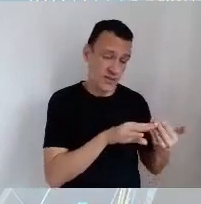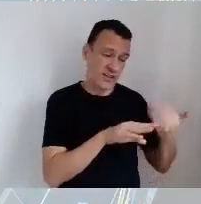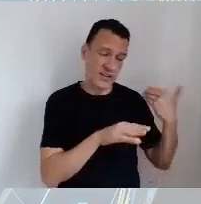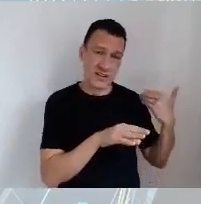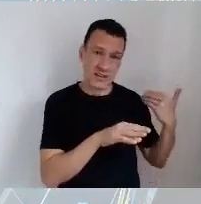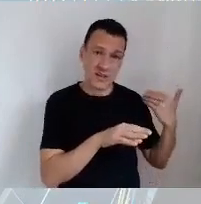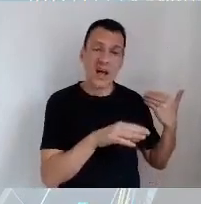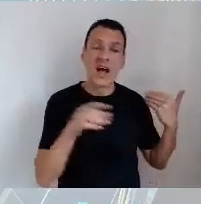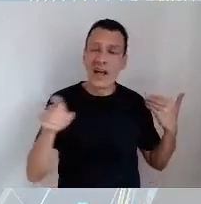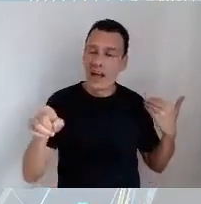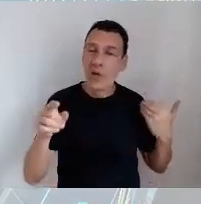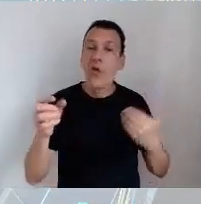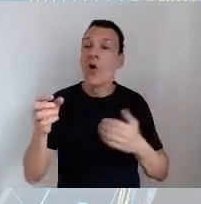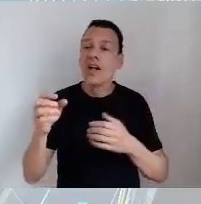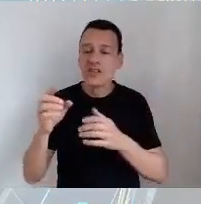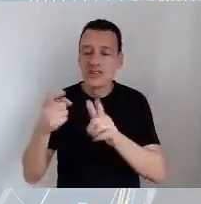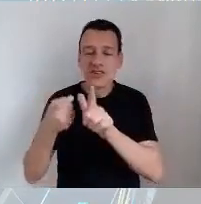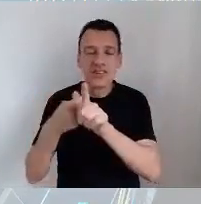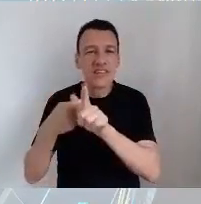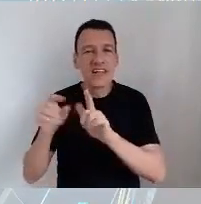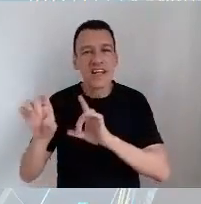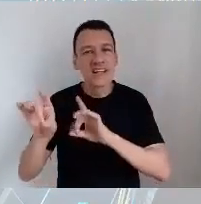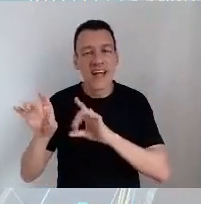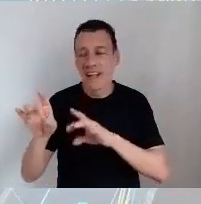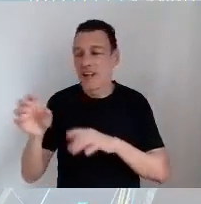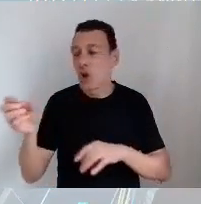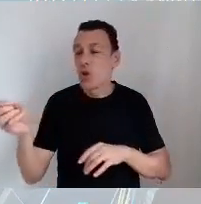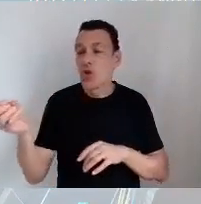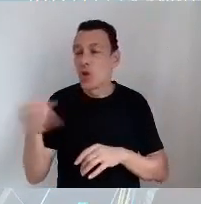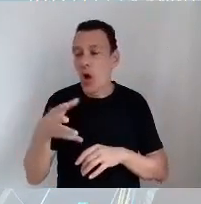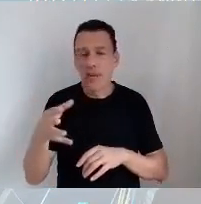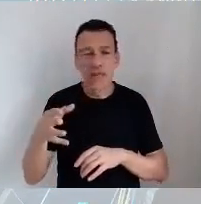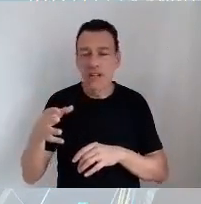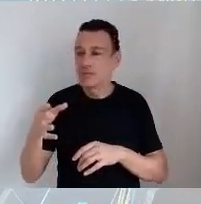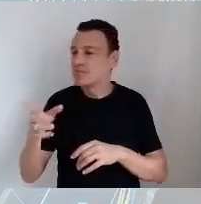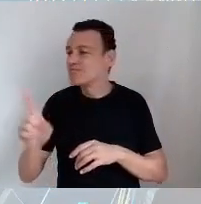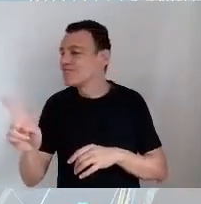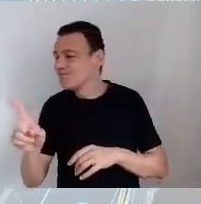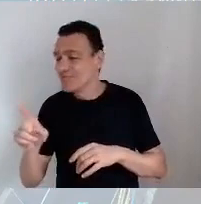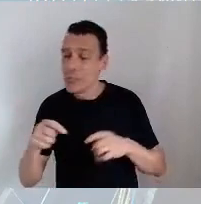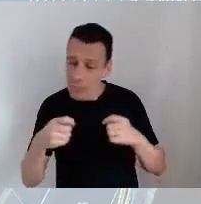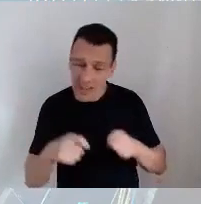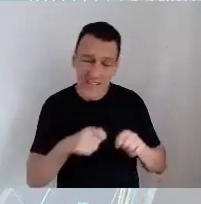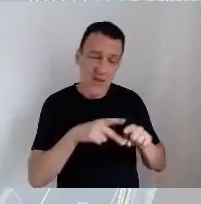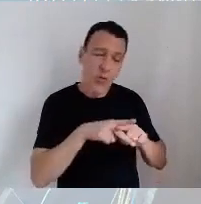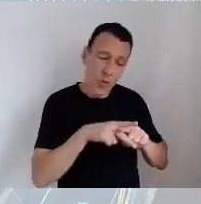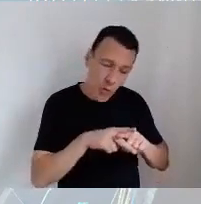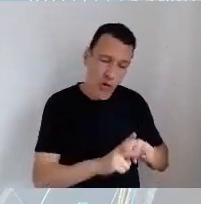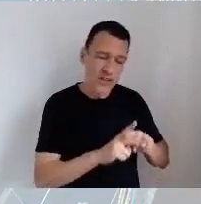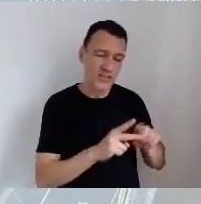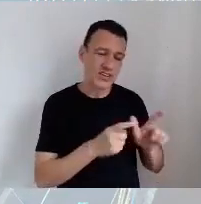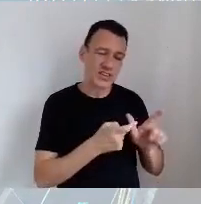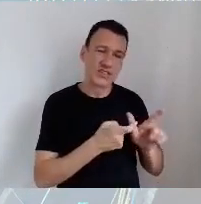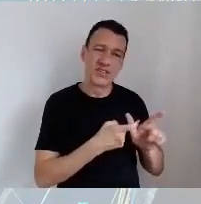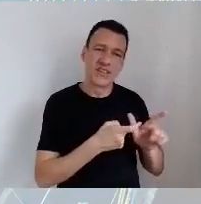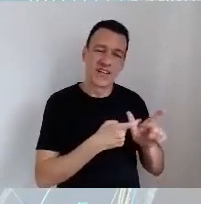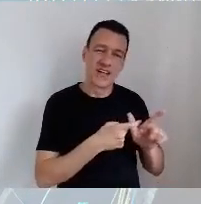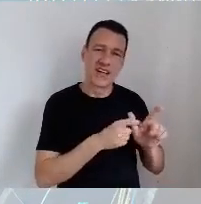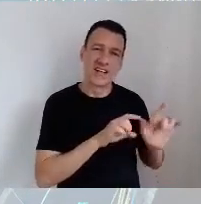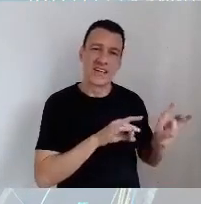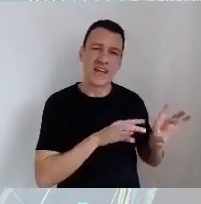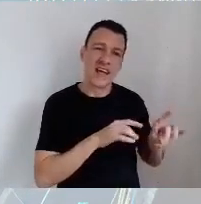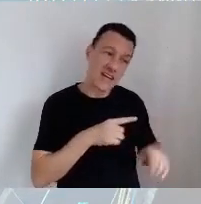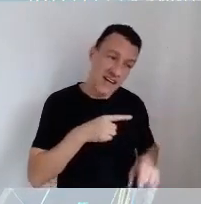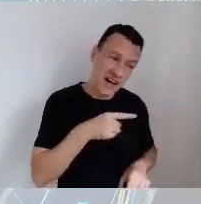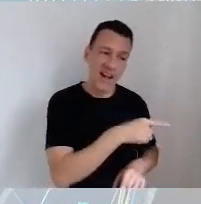isso se vê todos dia tá muitas empresas muitos times acabam tendo mais dificuldade eventualmente para poder pagar as dívidas que já tem do que